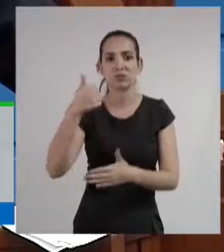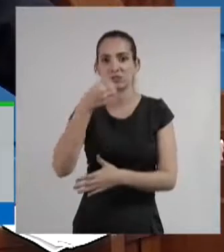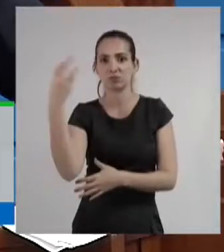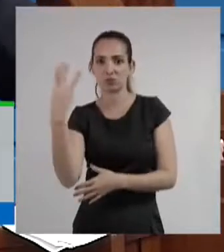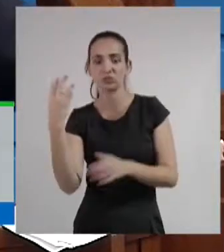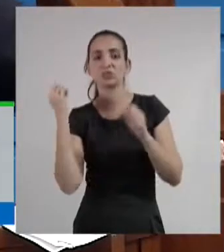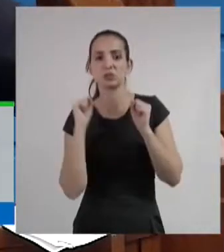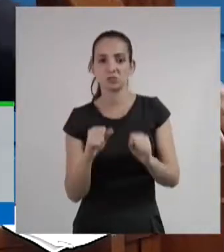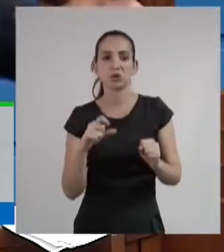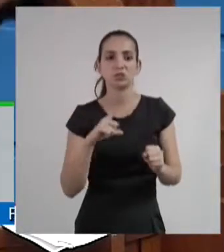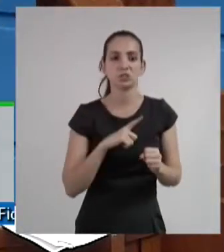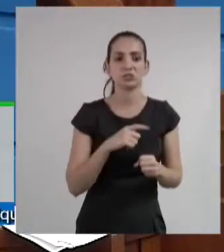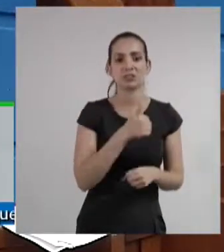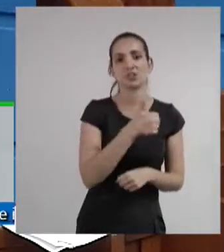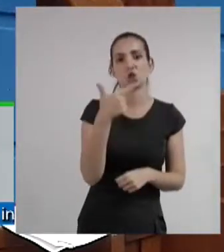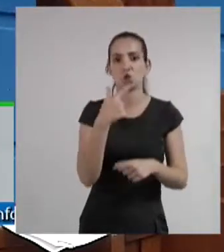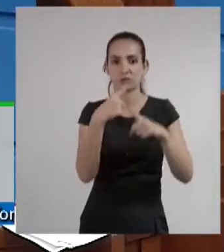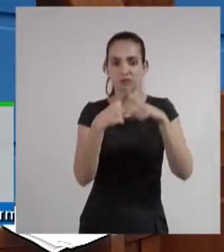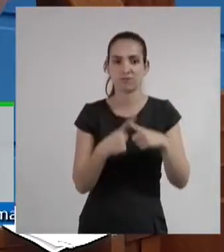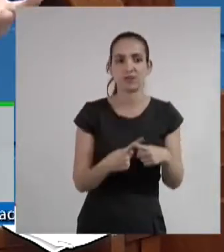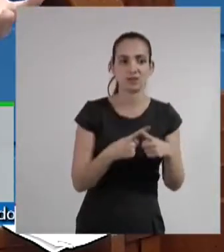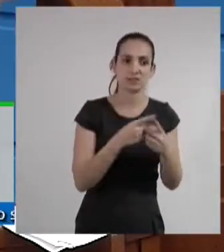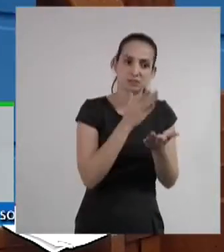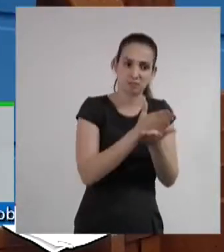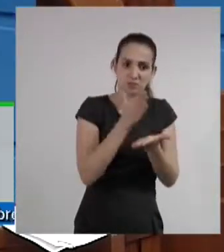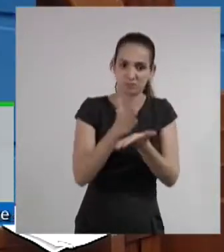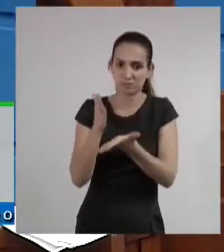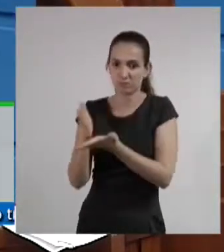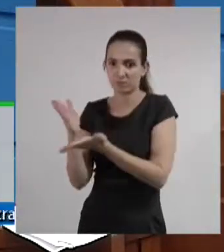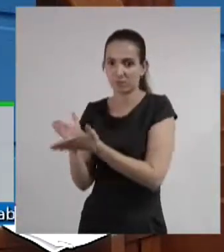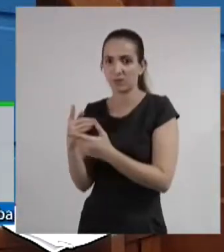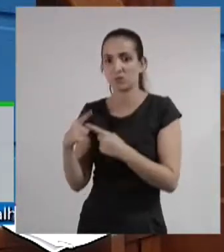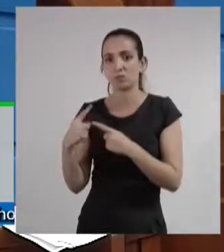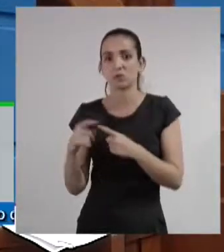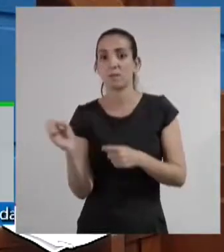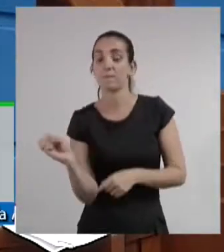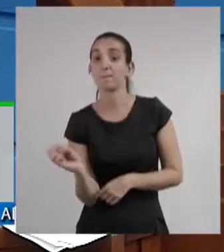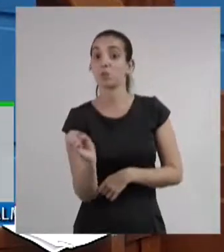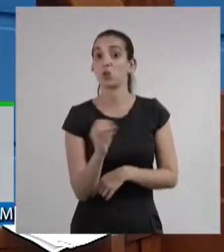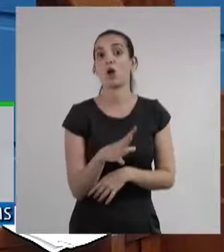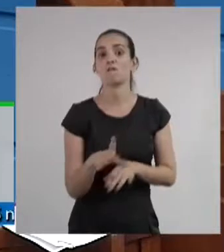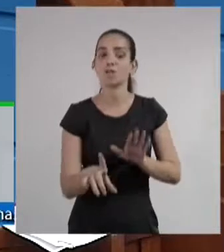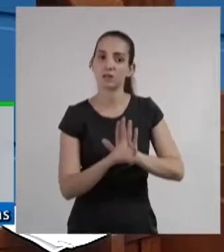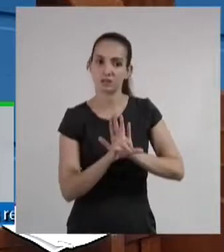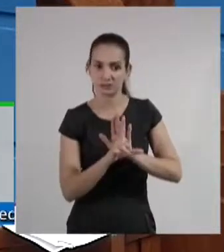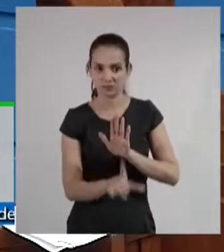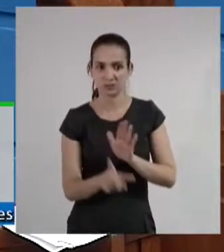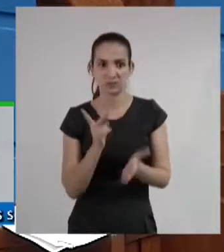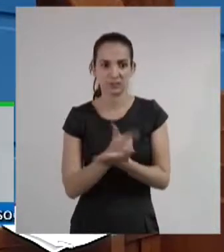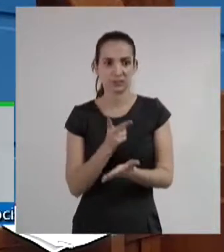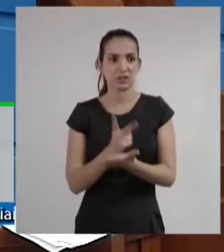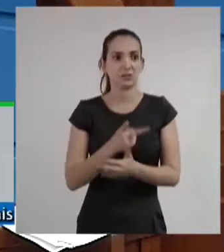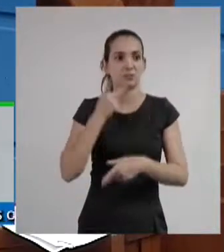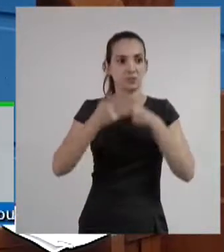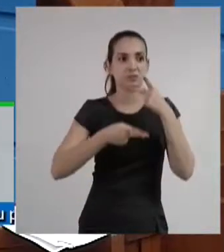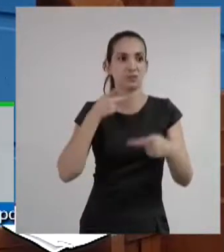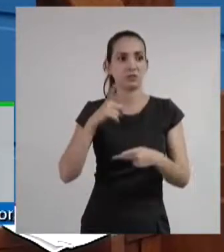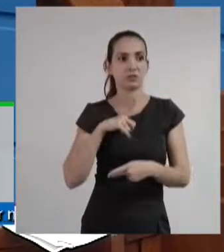trabalhista dizendo assim, ela vai modernizar a legislação. Toda